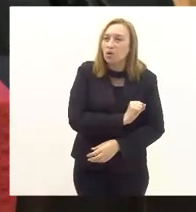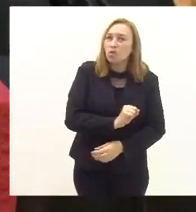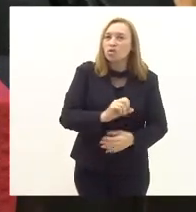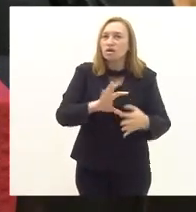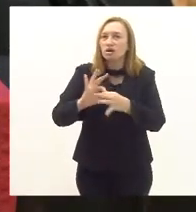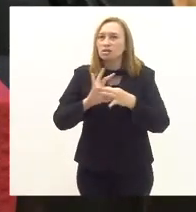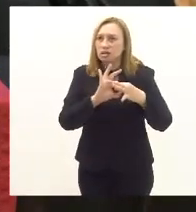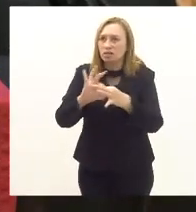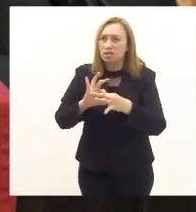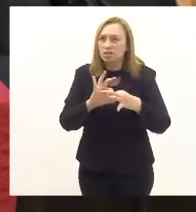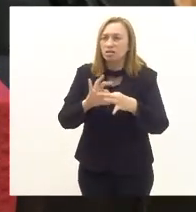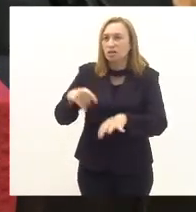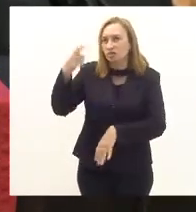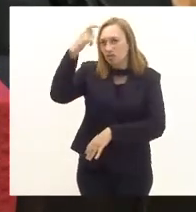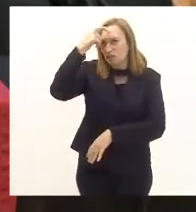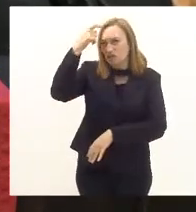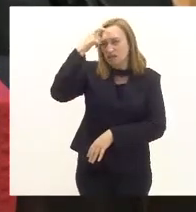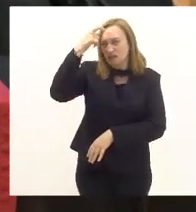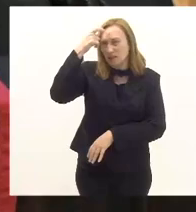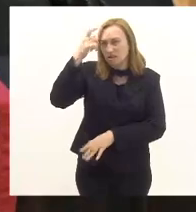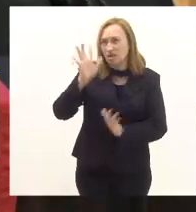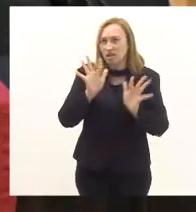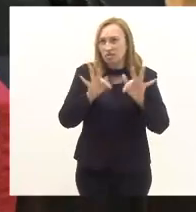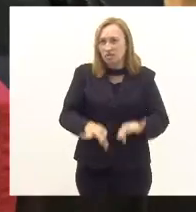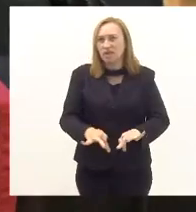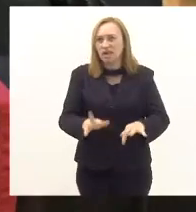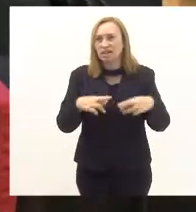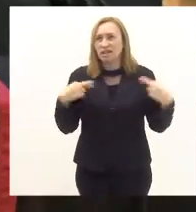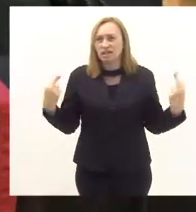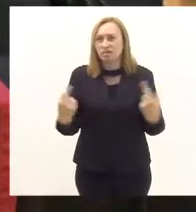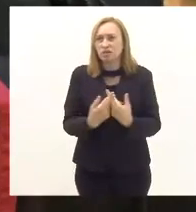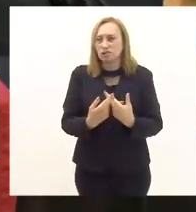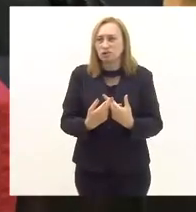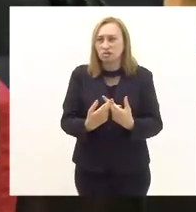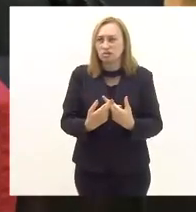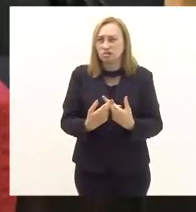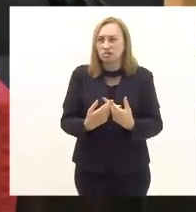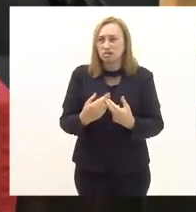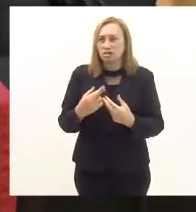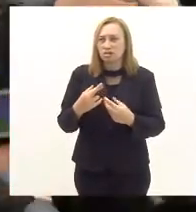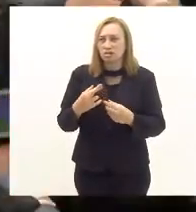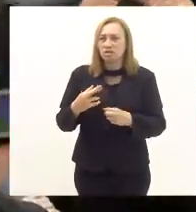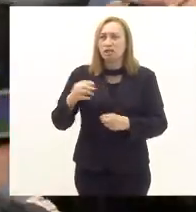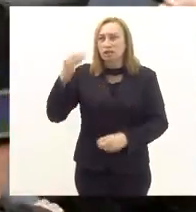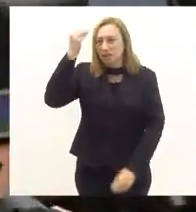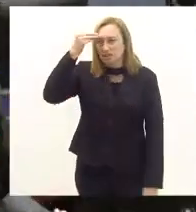união e com a consciência. Está encerrada a sessão. Viva Alessandra!